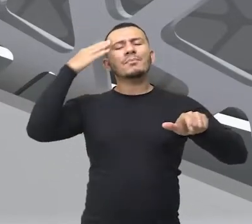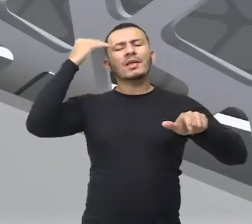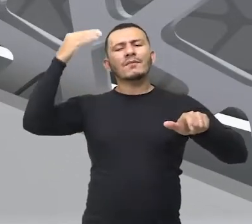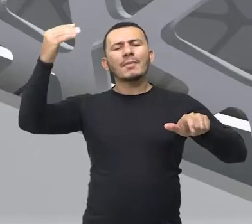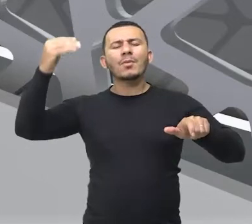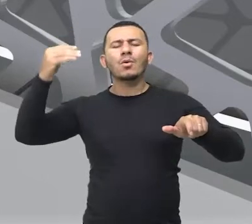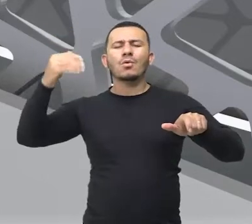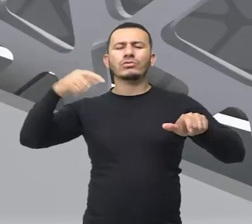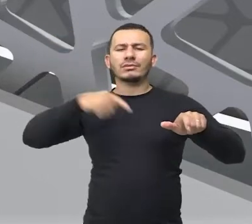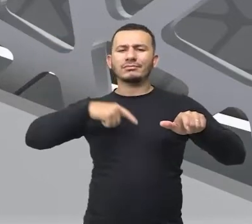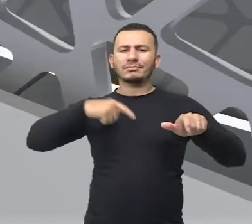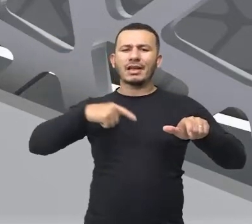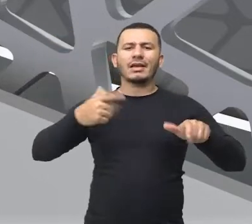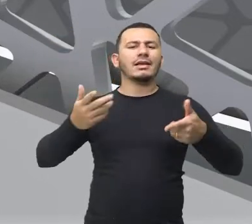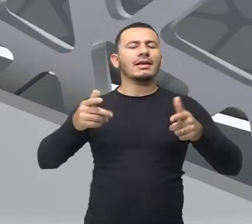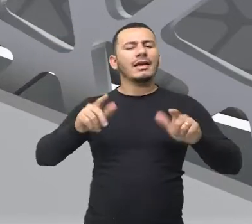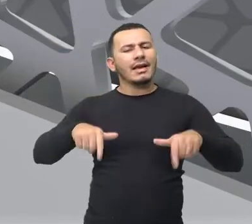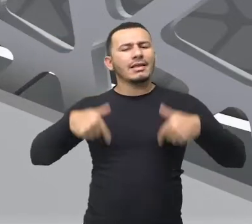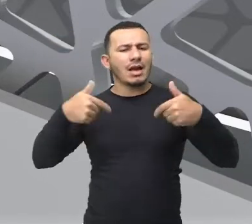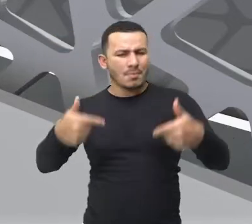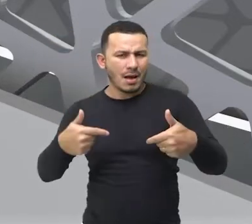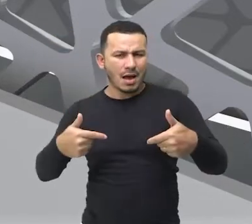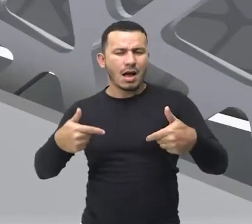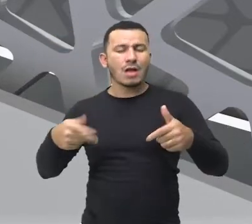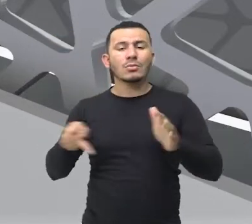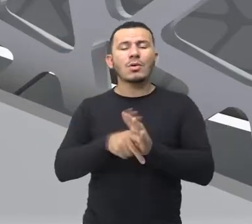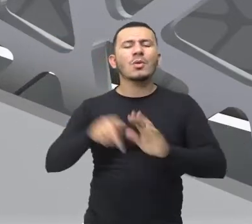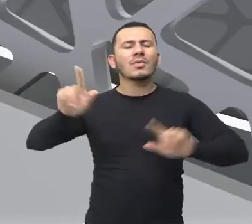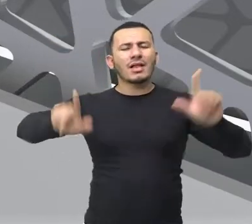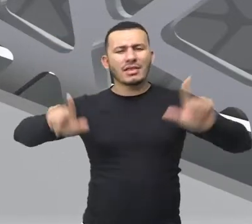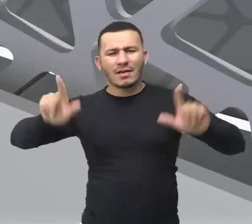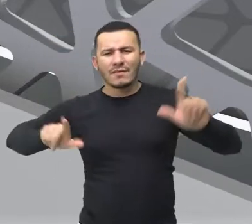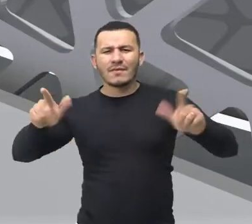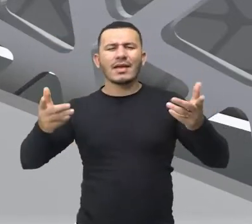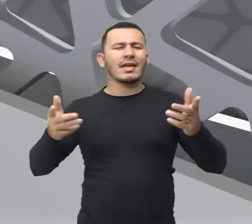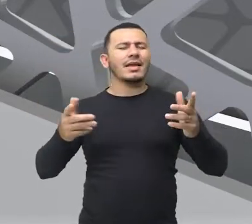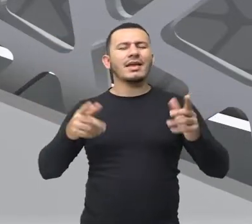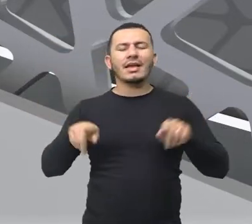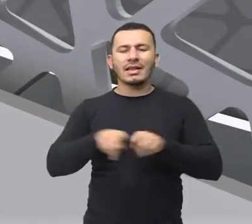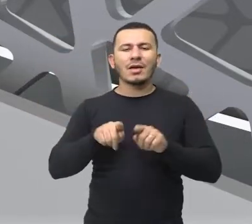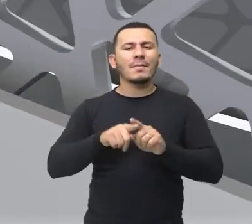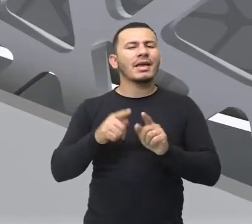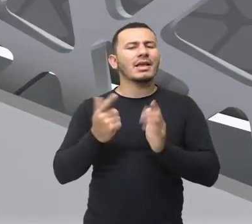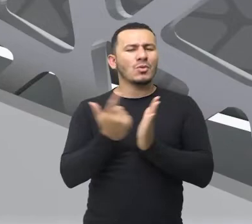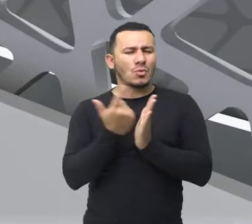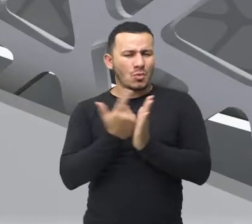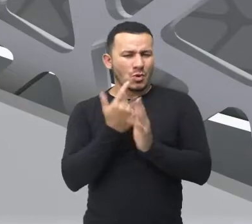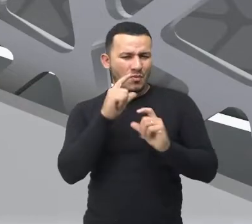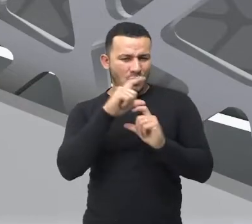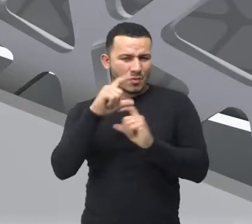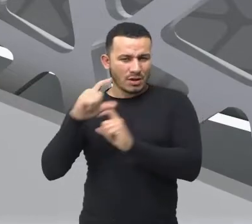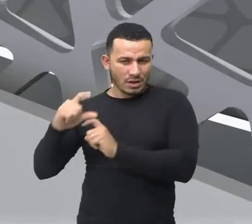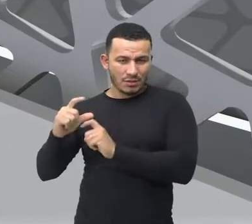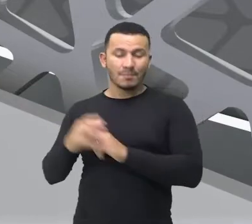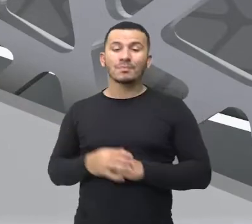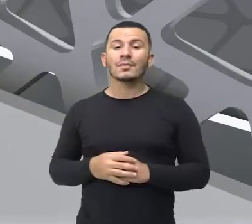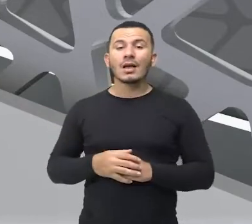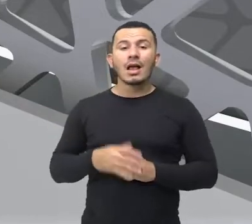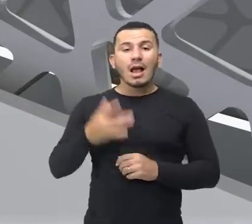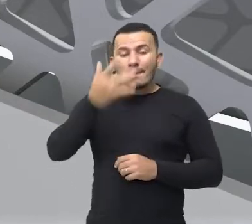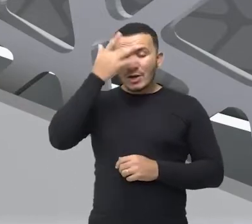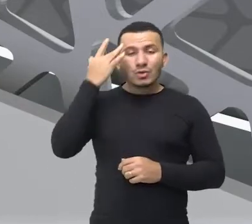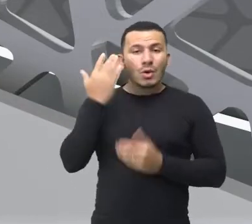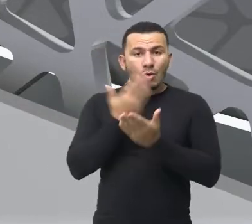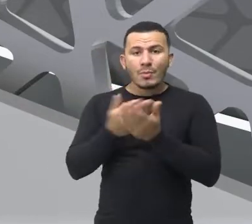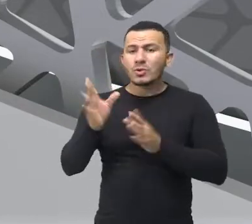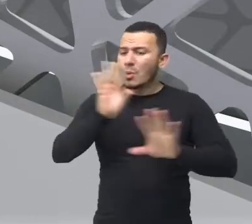que representam, que atuam como os heróis da TV, certo? Das histórias em quadrinhos. E percebo que as pessoas começaram a compartilhar